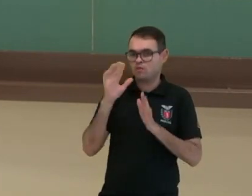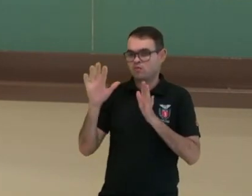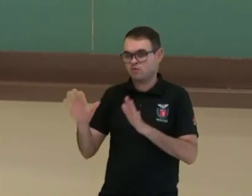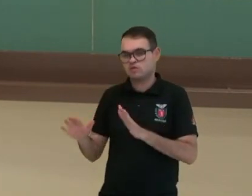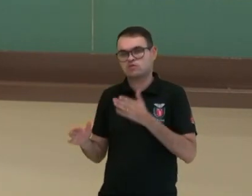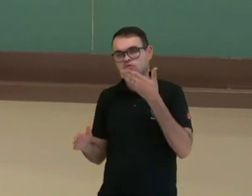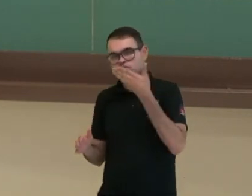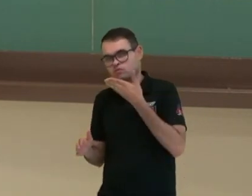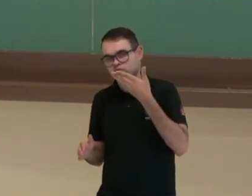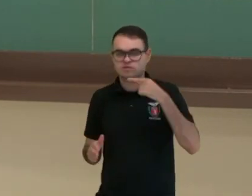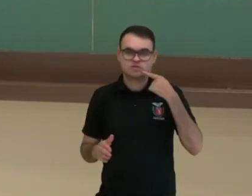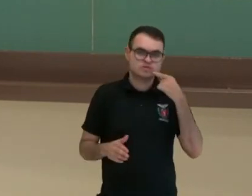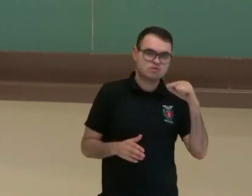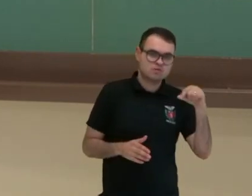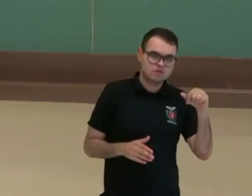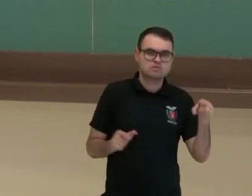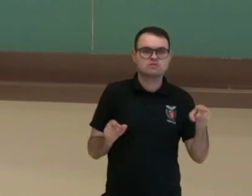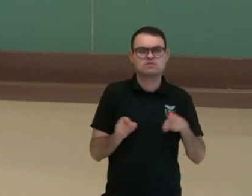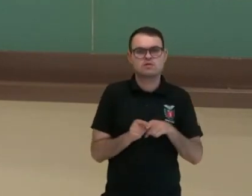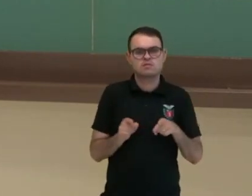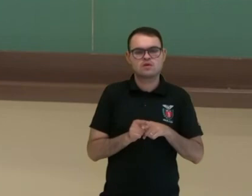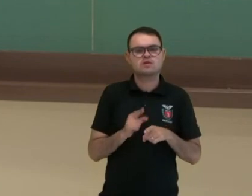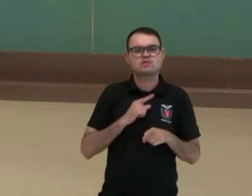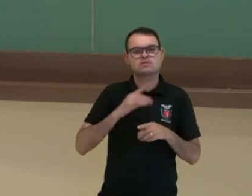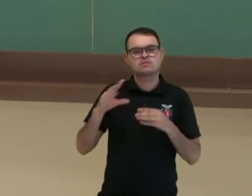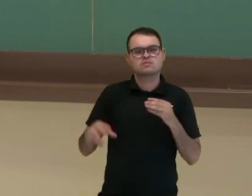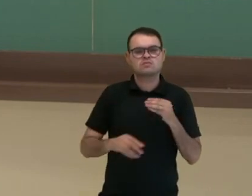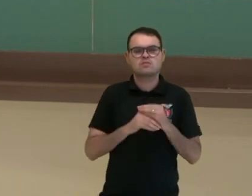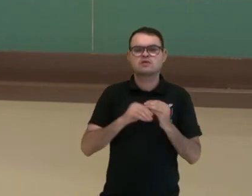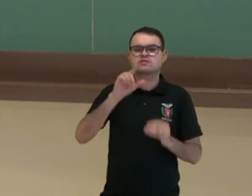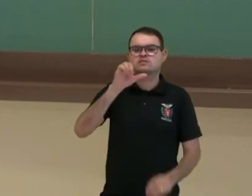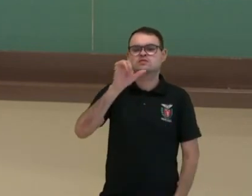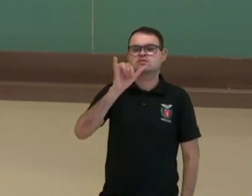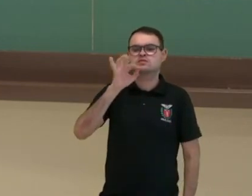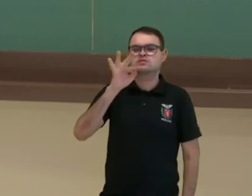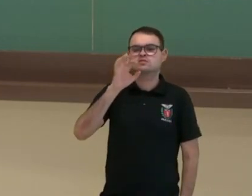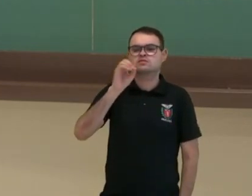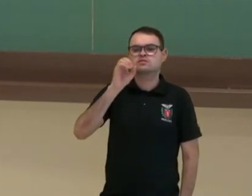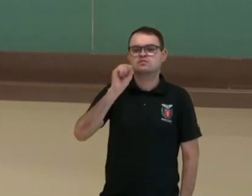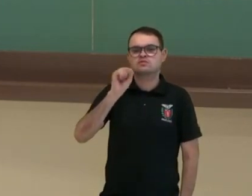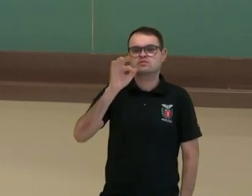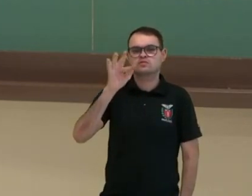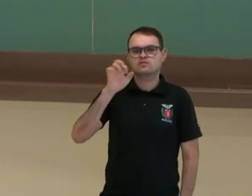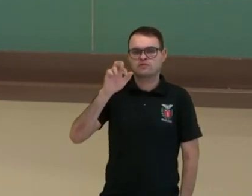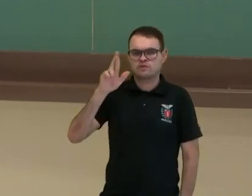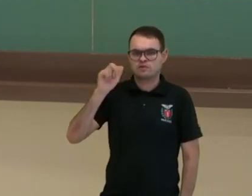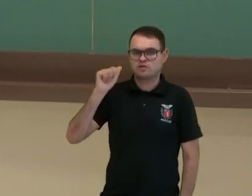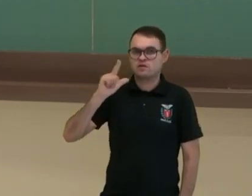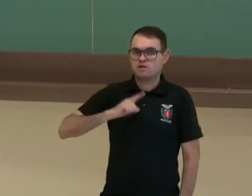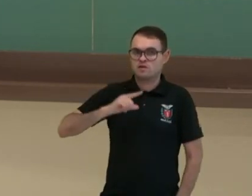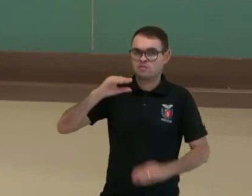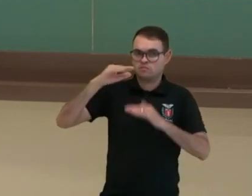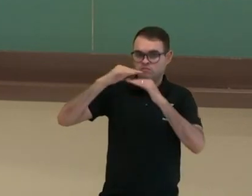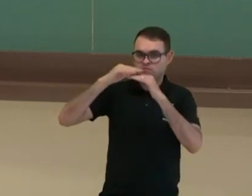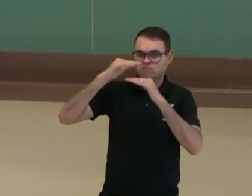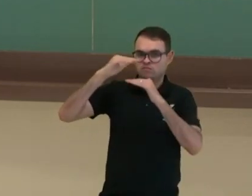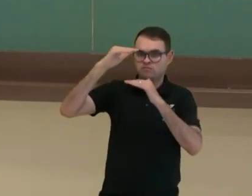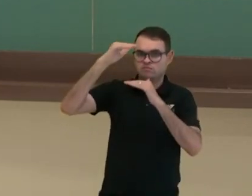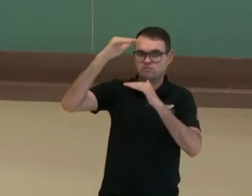e salgada. Além disso, nós temos a litosfera, que são as camadas que envolvem o nosso planeta. A